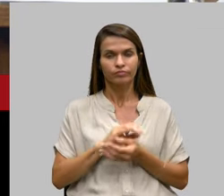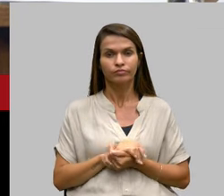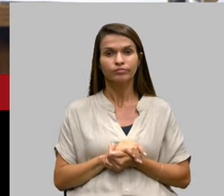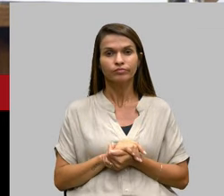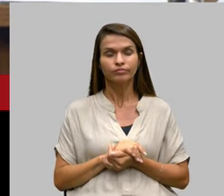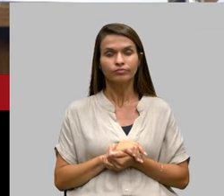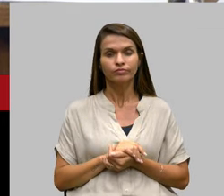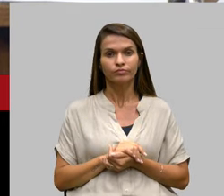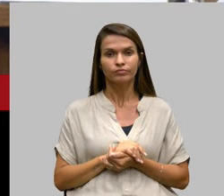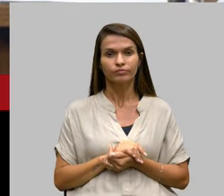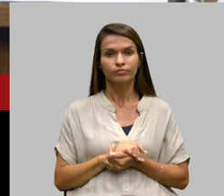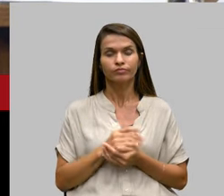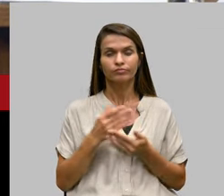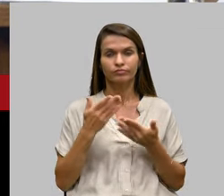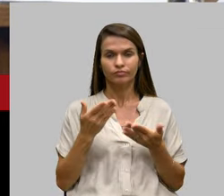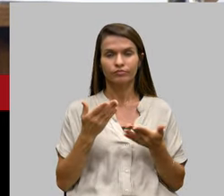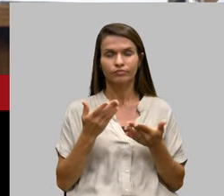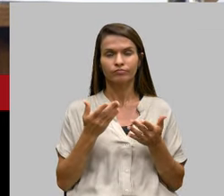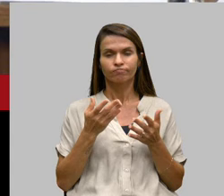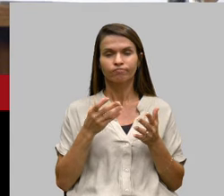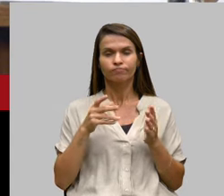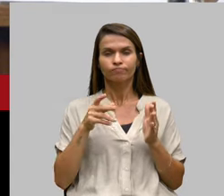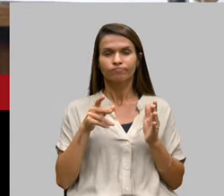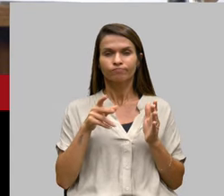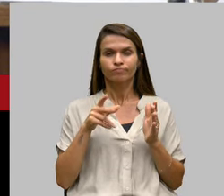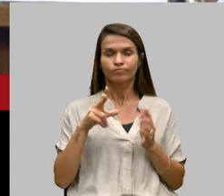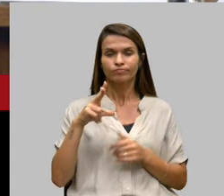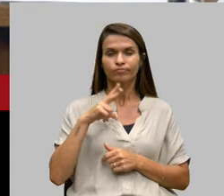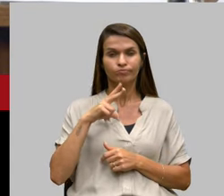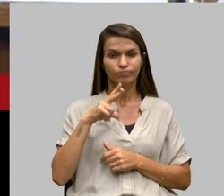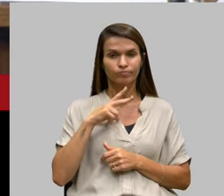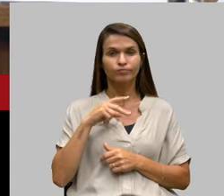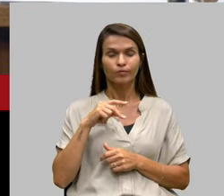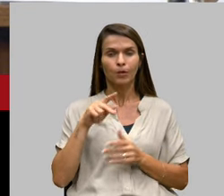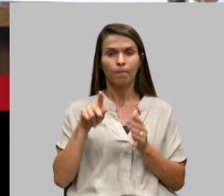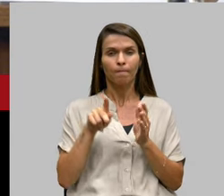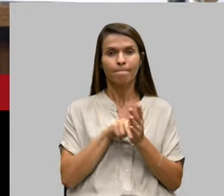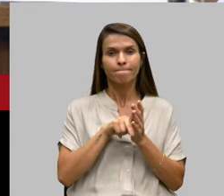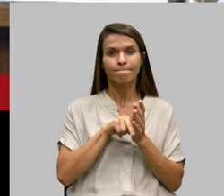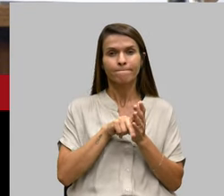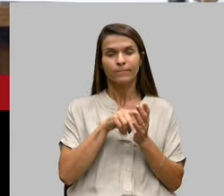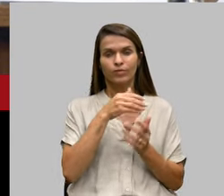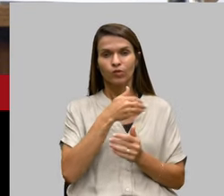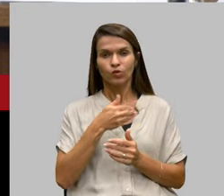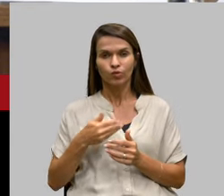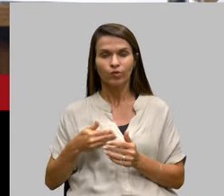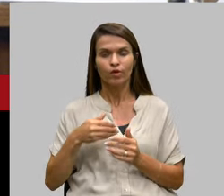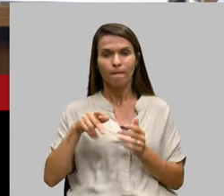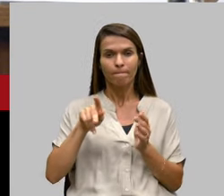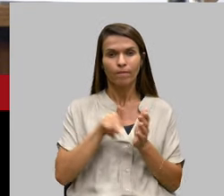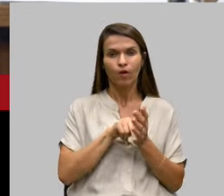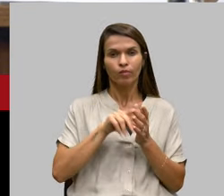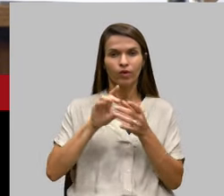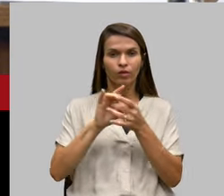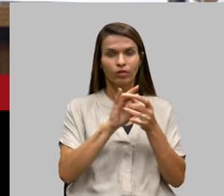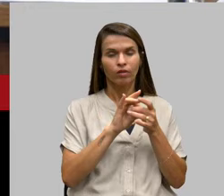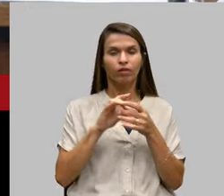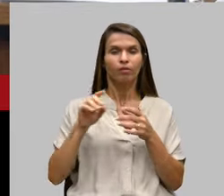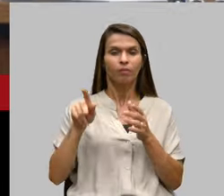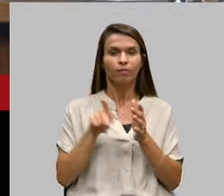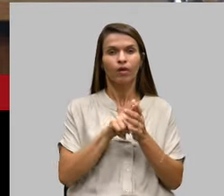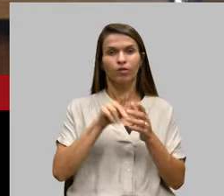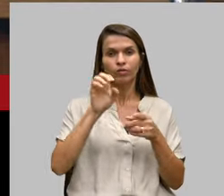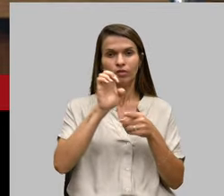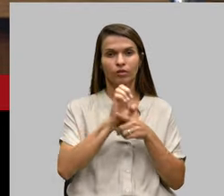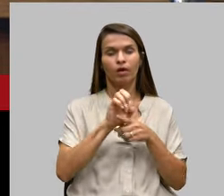Então essa propriedade que é propriedade pública que é propriedade da União que é propriedade de estado que é propriedade de